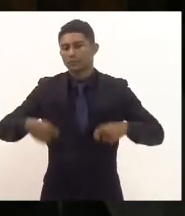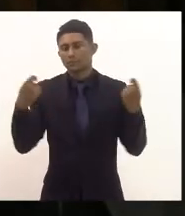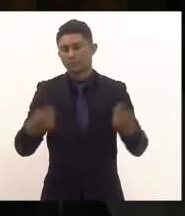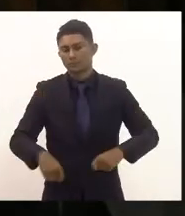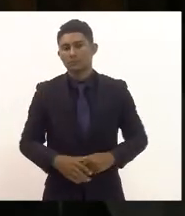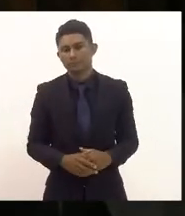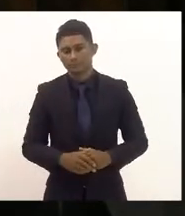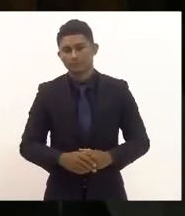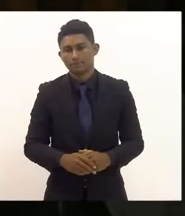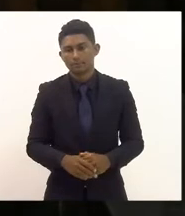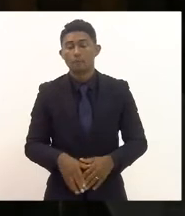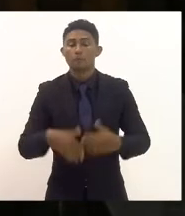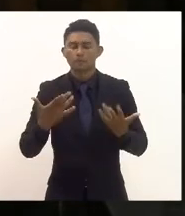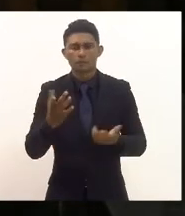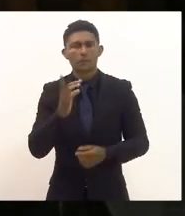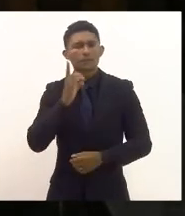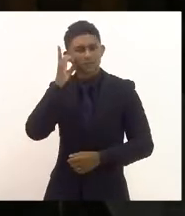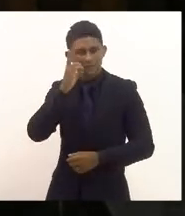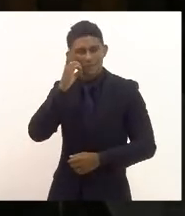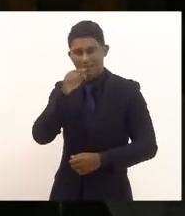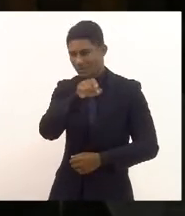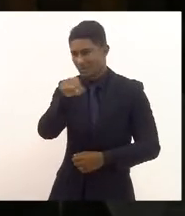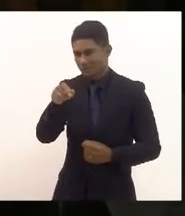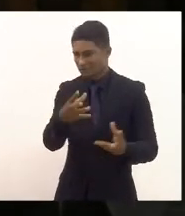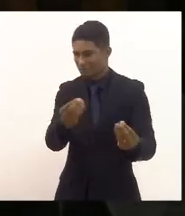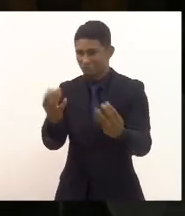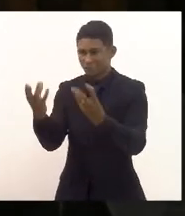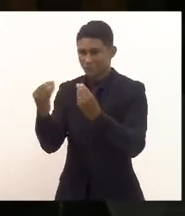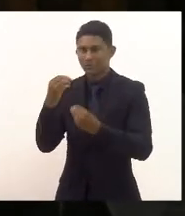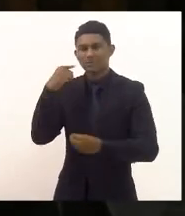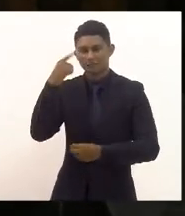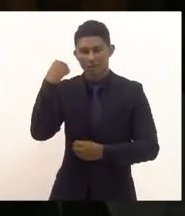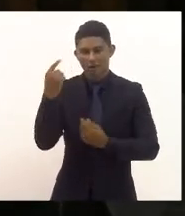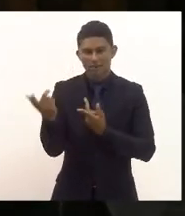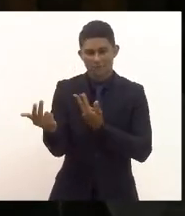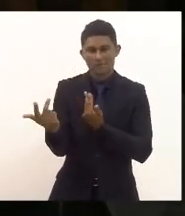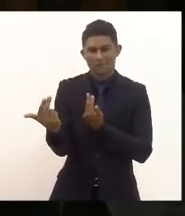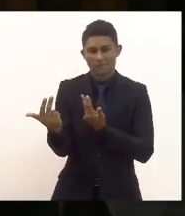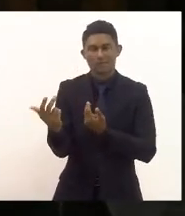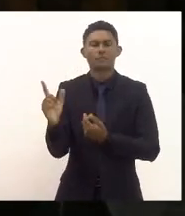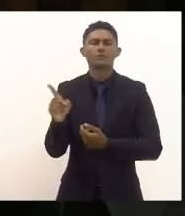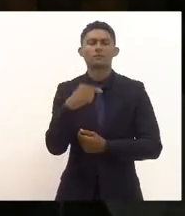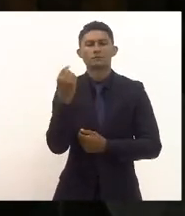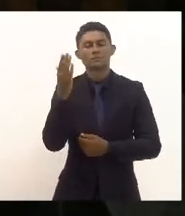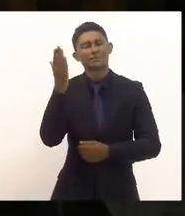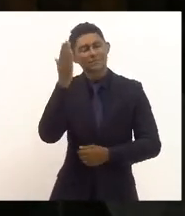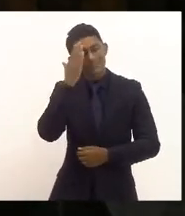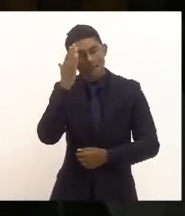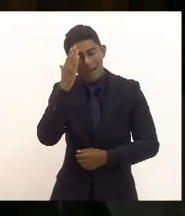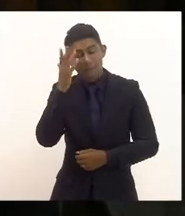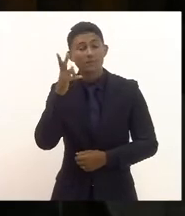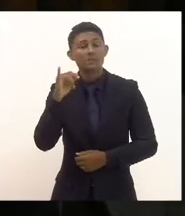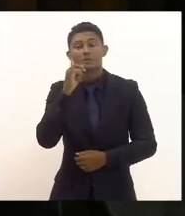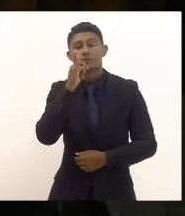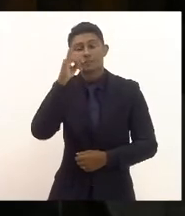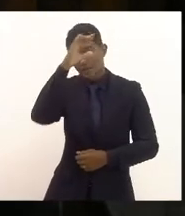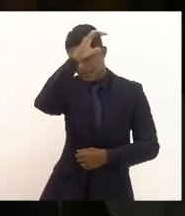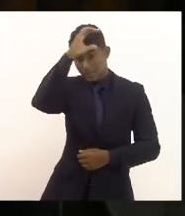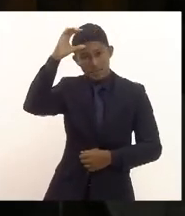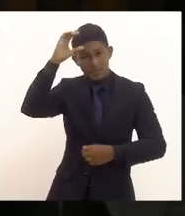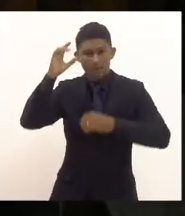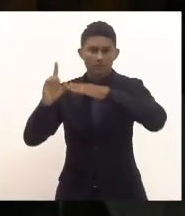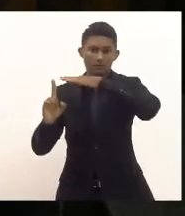há muitos e muitos deputados aqui vem da advocacia assim como eu a gente sabe que você tem um cliente que